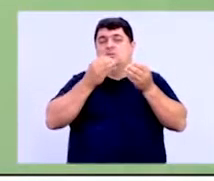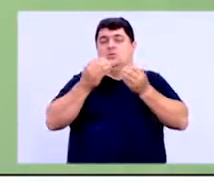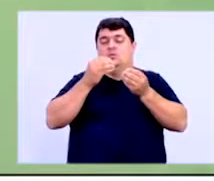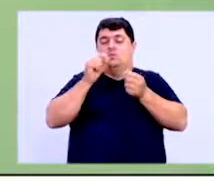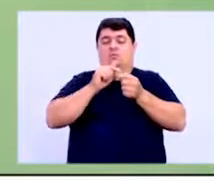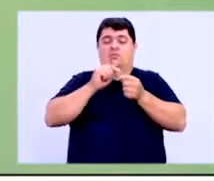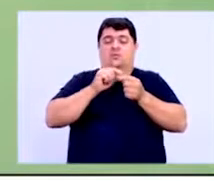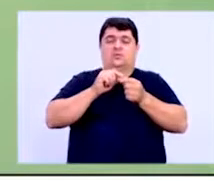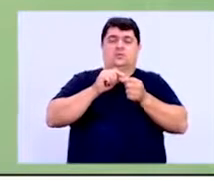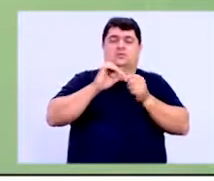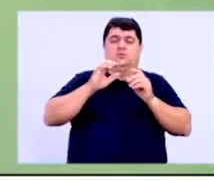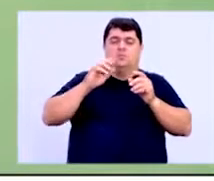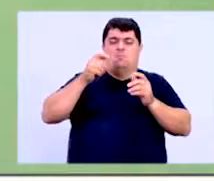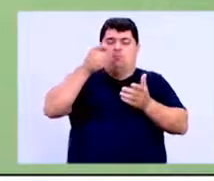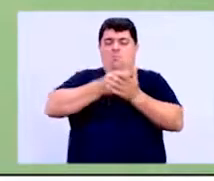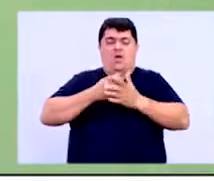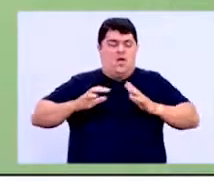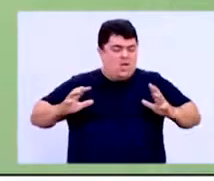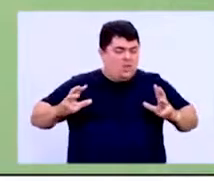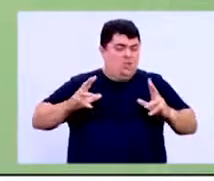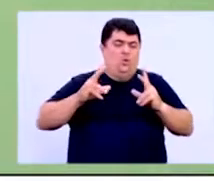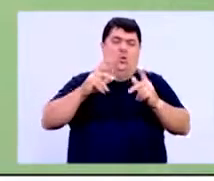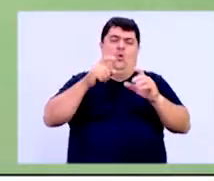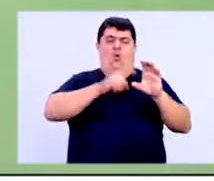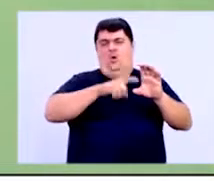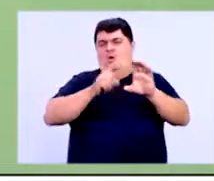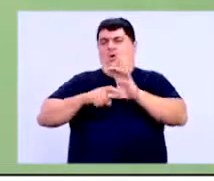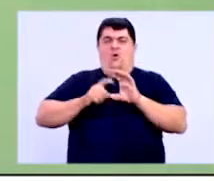necessário para cobrir todos os custos operacionais.